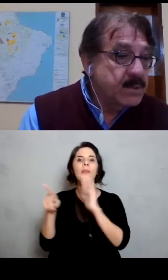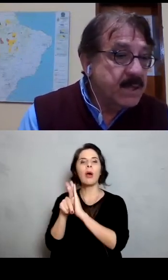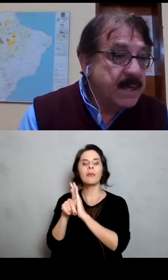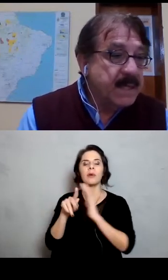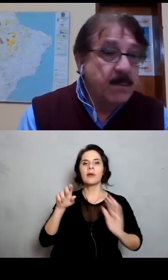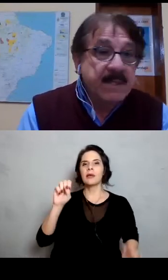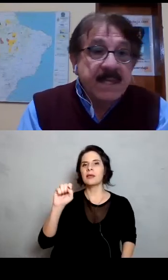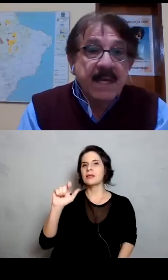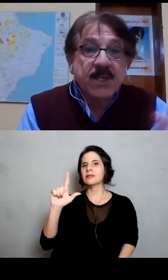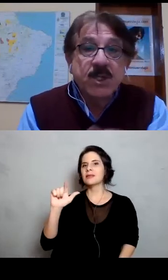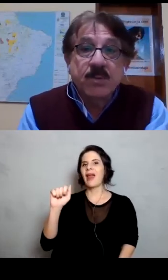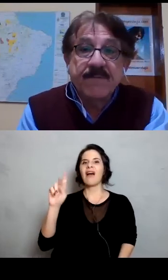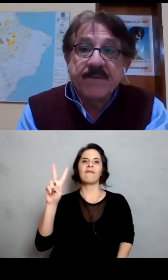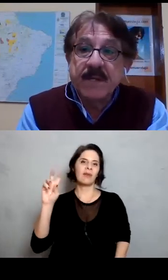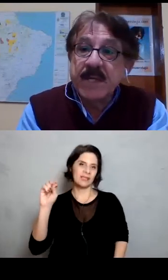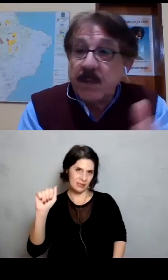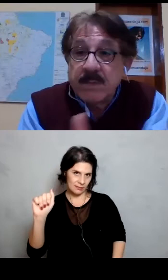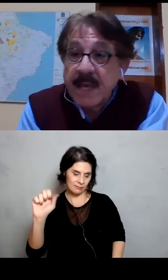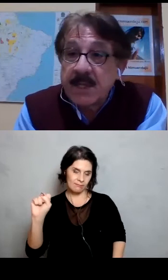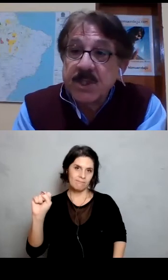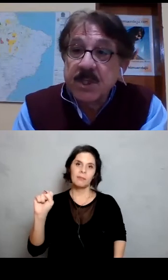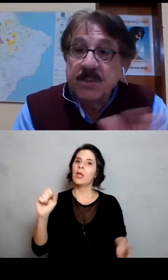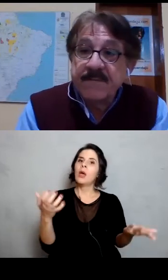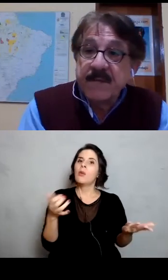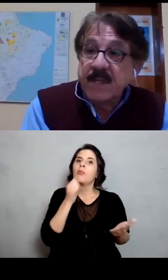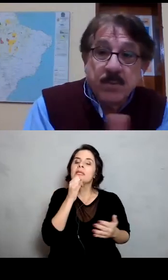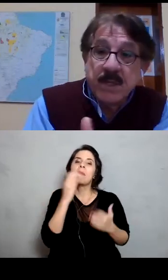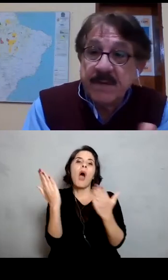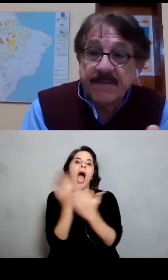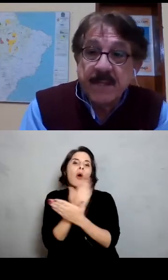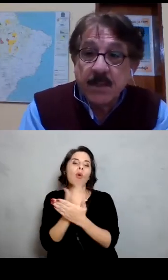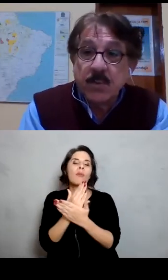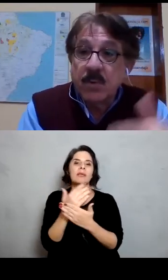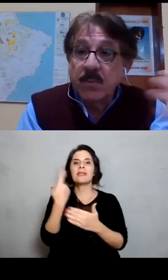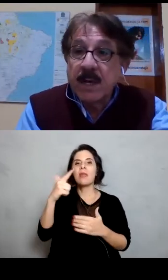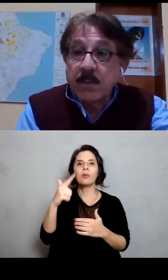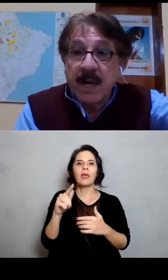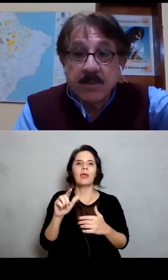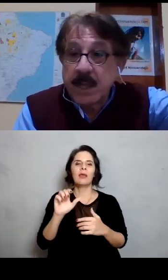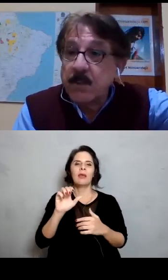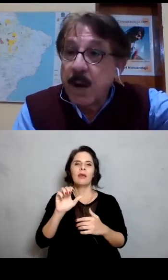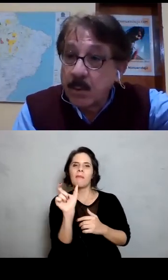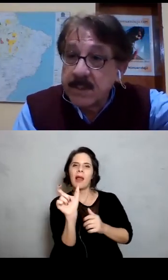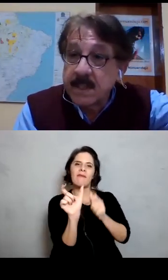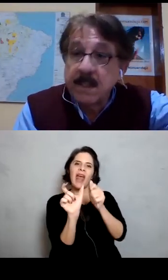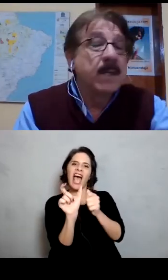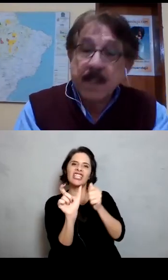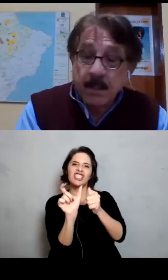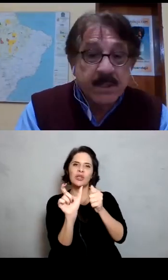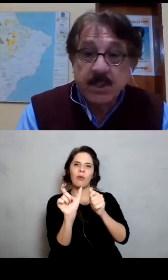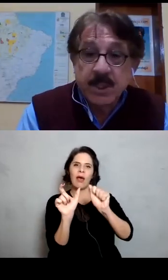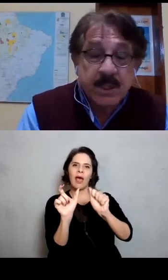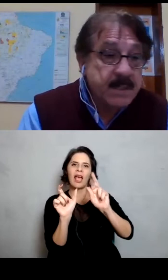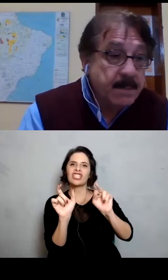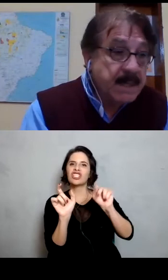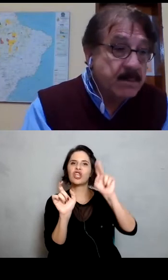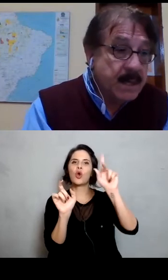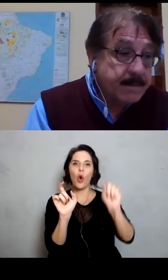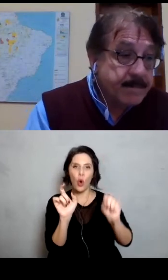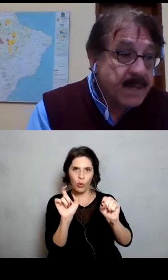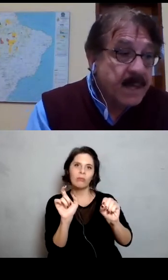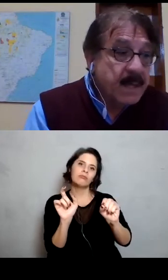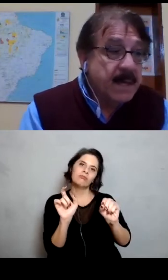Nós temos línguas que não têm artigo definido e indefinido, como é o caso da língua russa. Tem línguas indígenas que